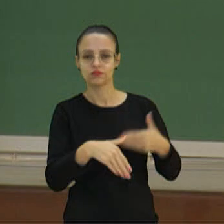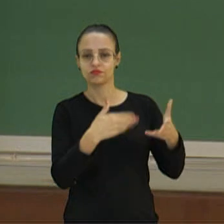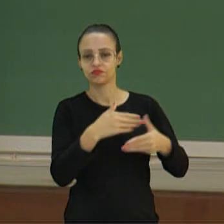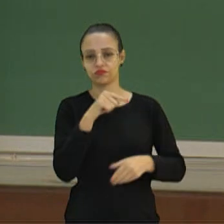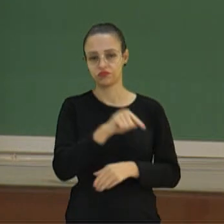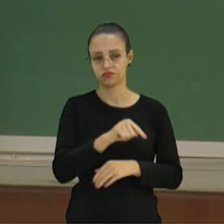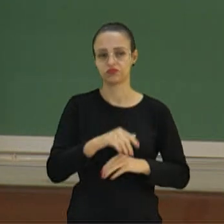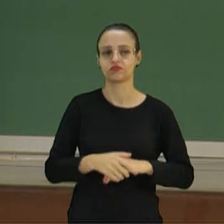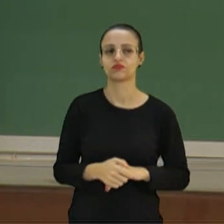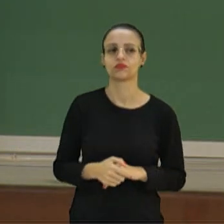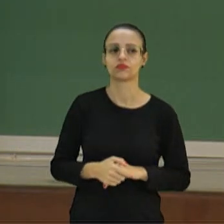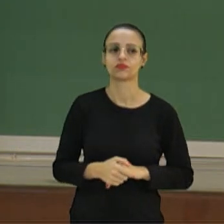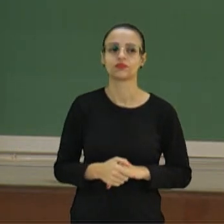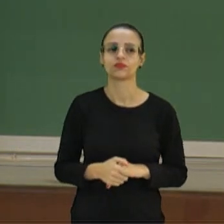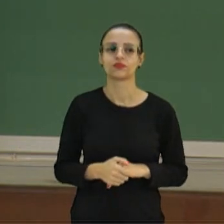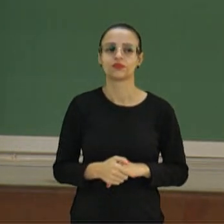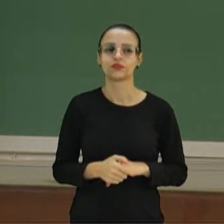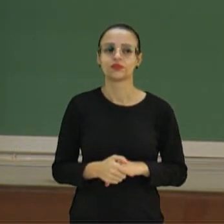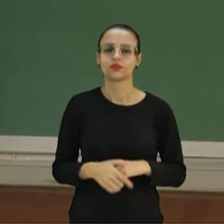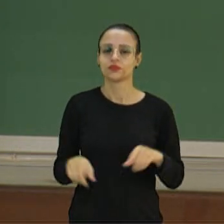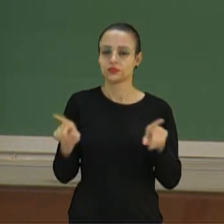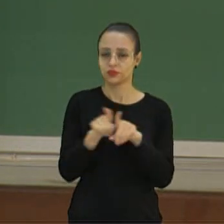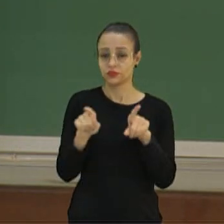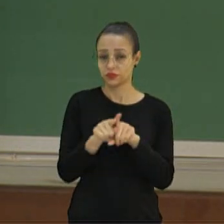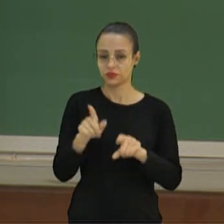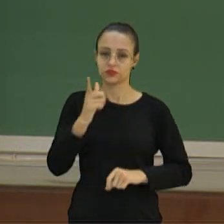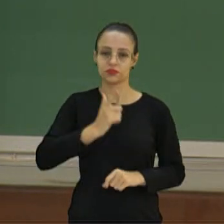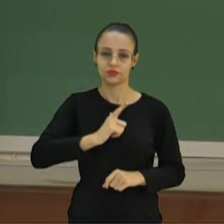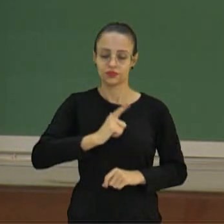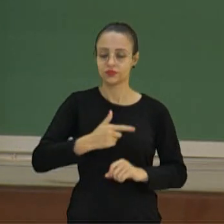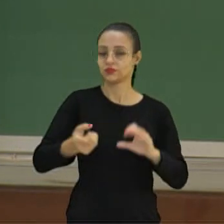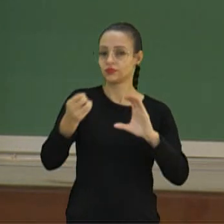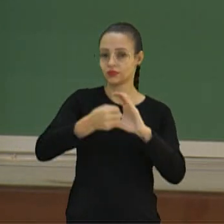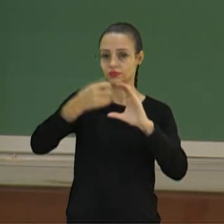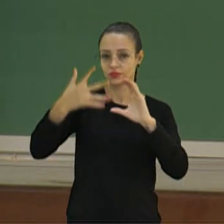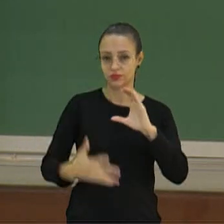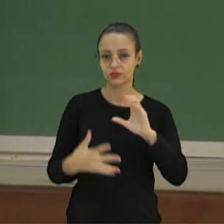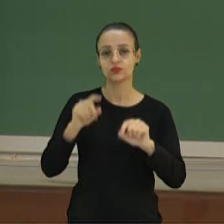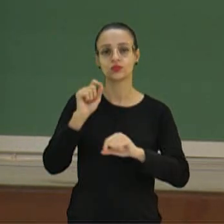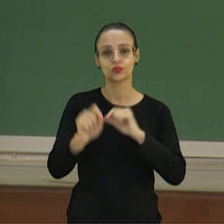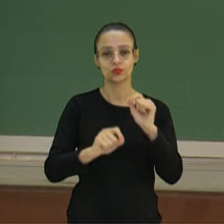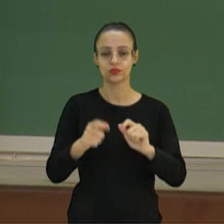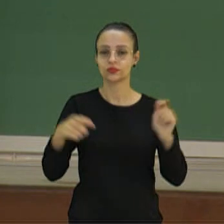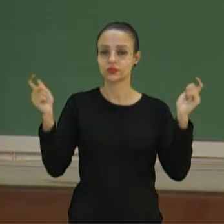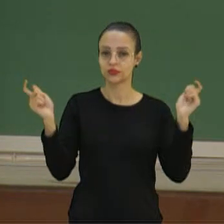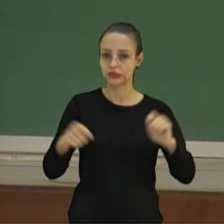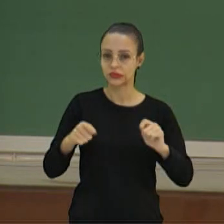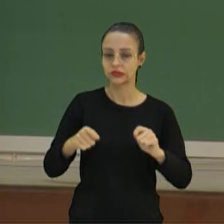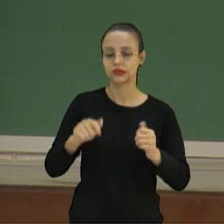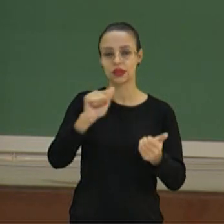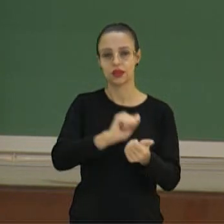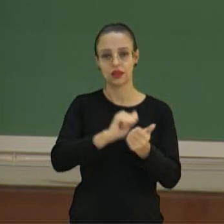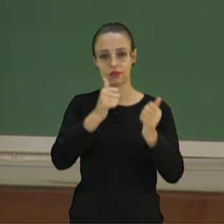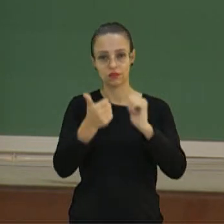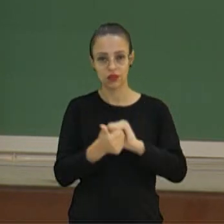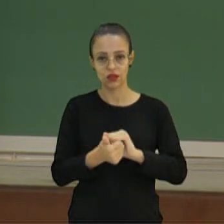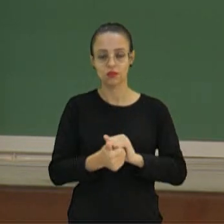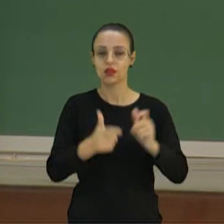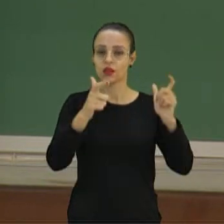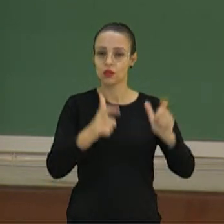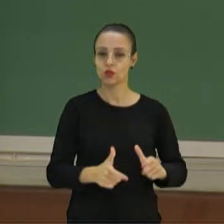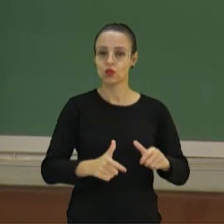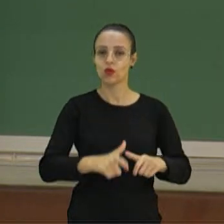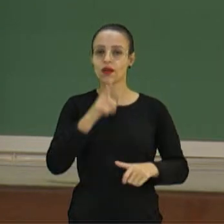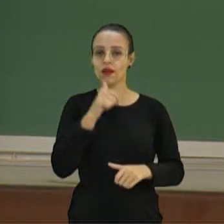dos animais. Eles também têm uma característica de poder habitar ambientes aquáticos. Quando a gente falou